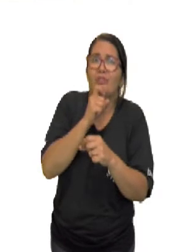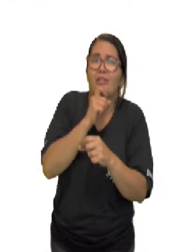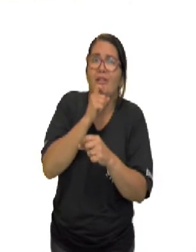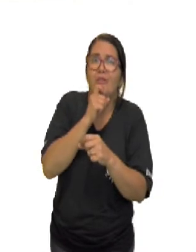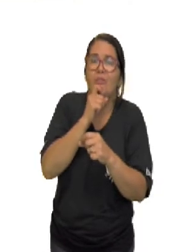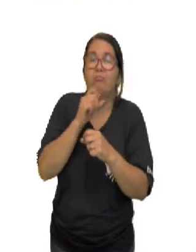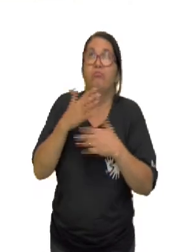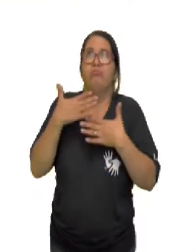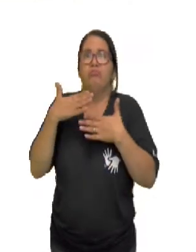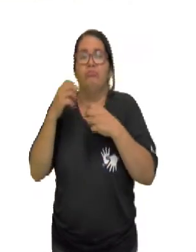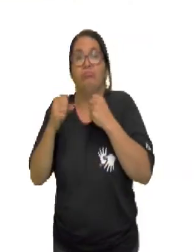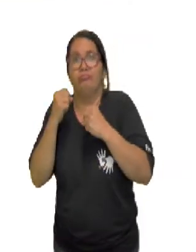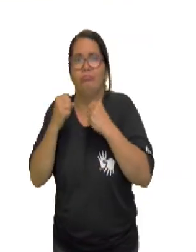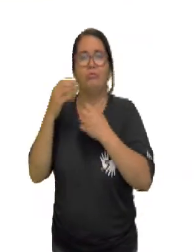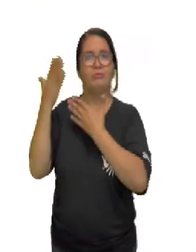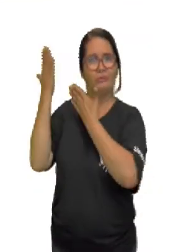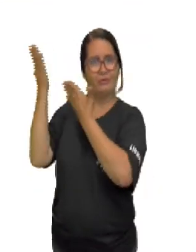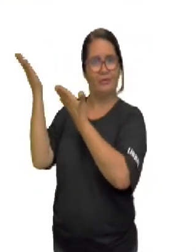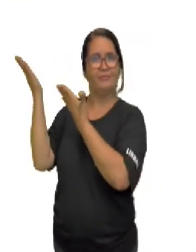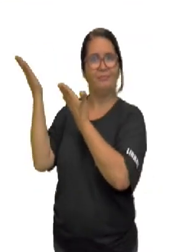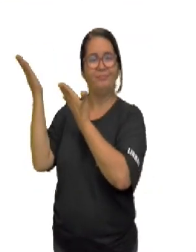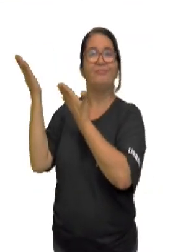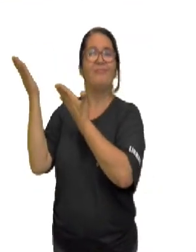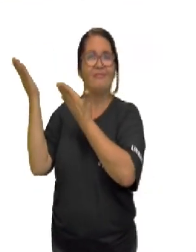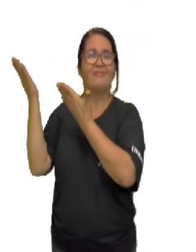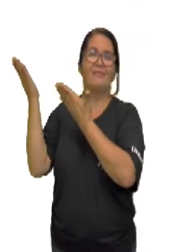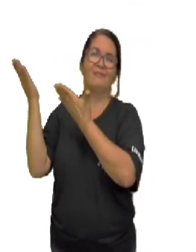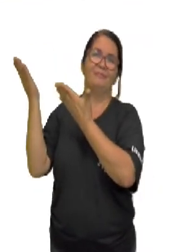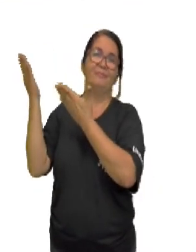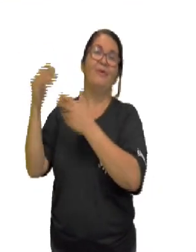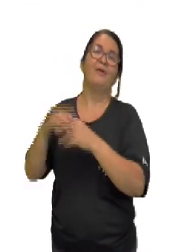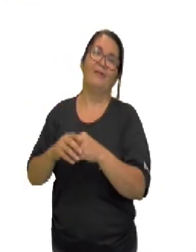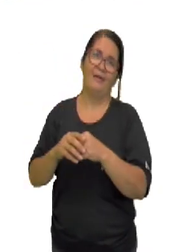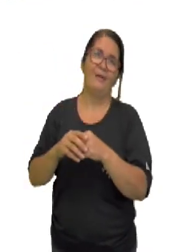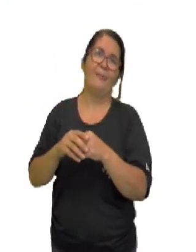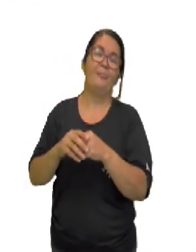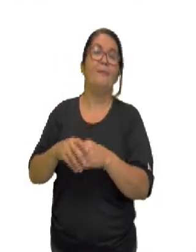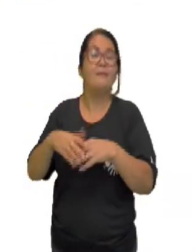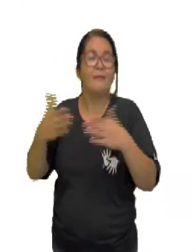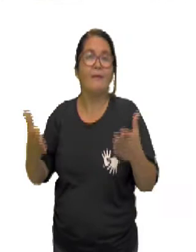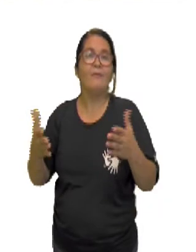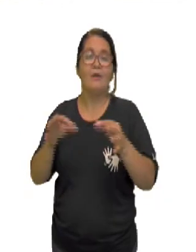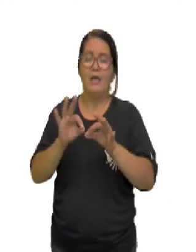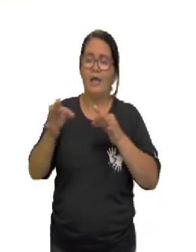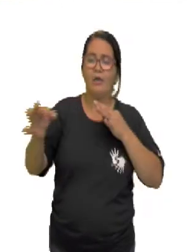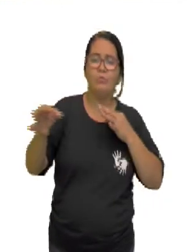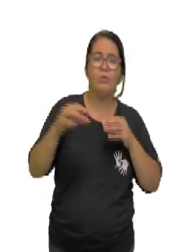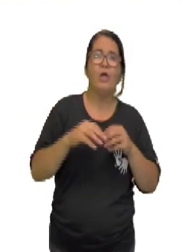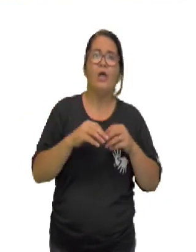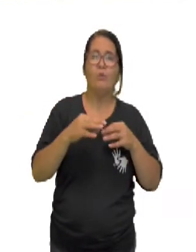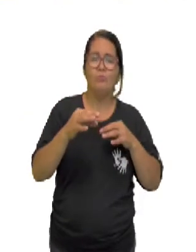canadense são vazios demográficos. Ok?